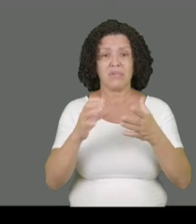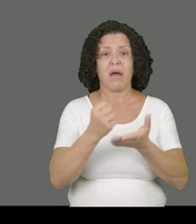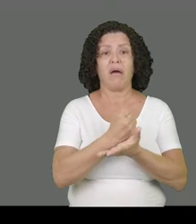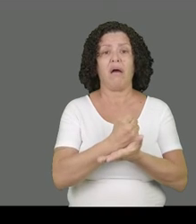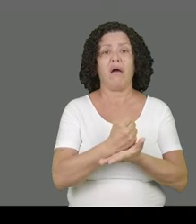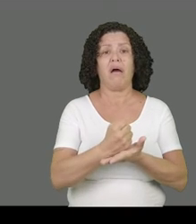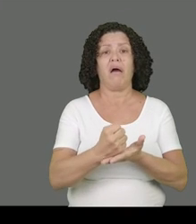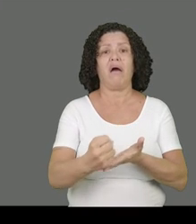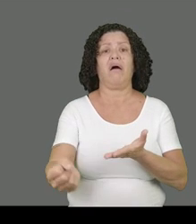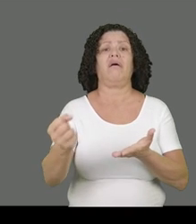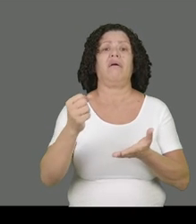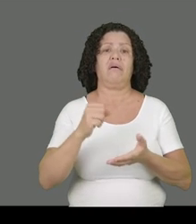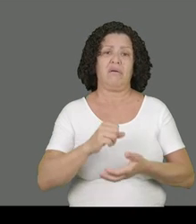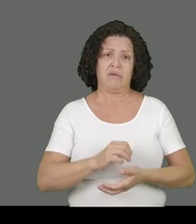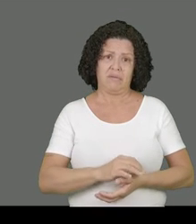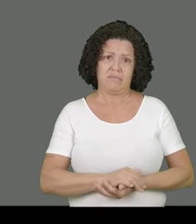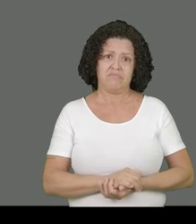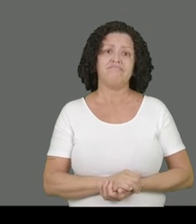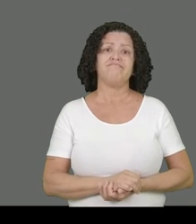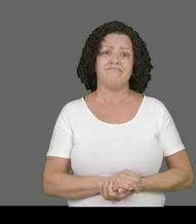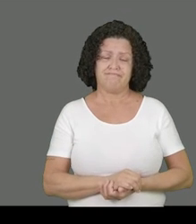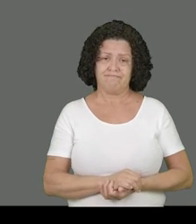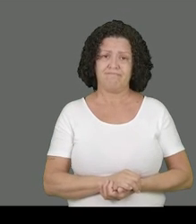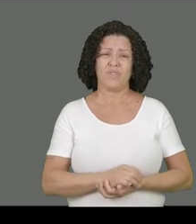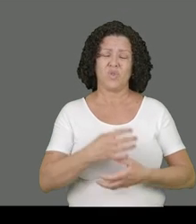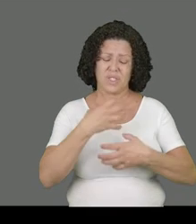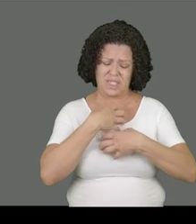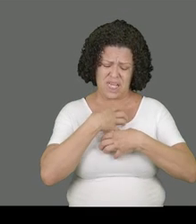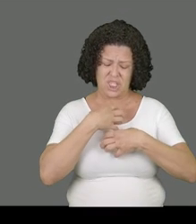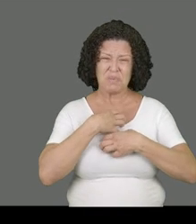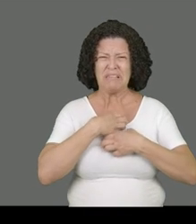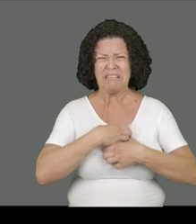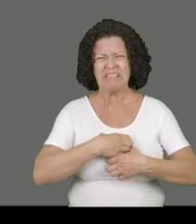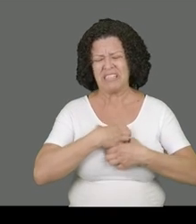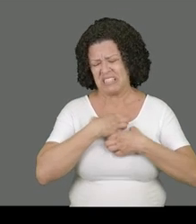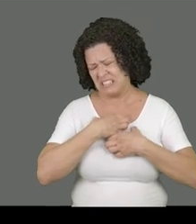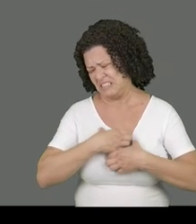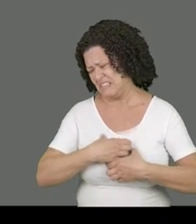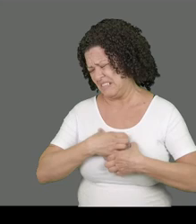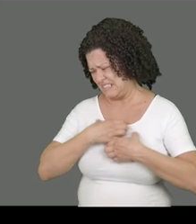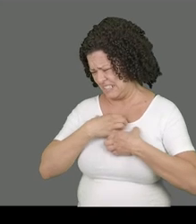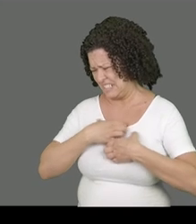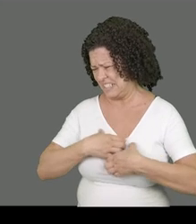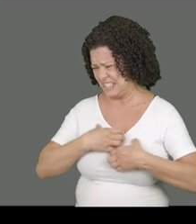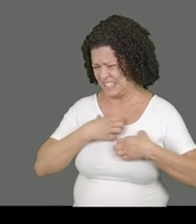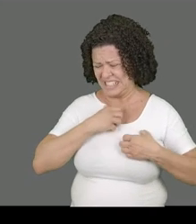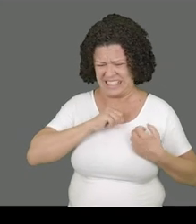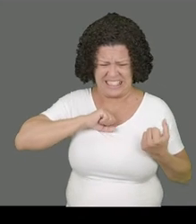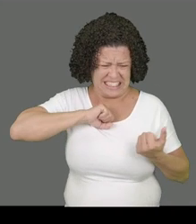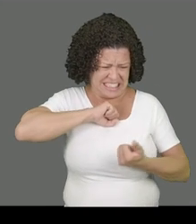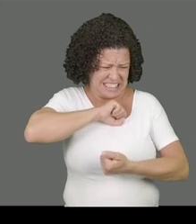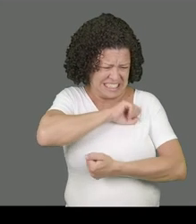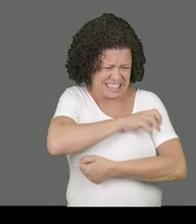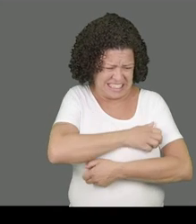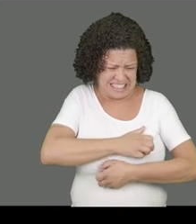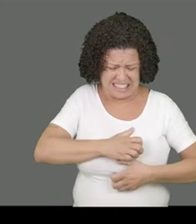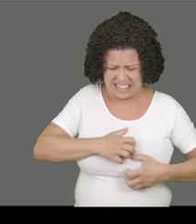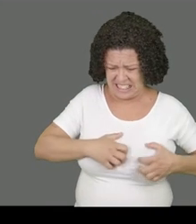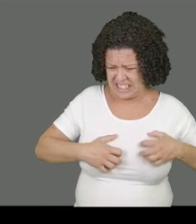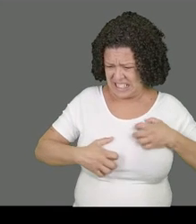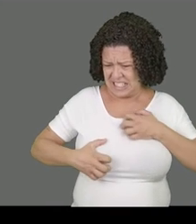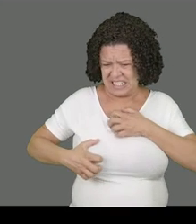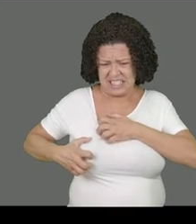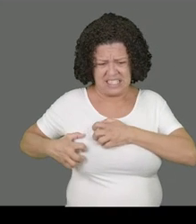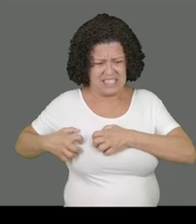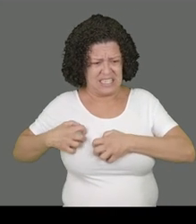percebe, a gente já está se deixando envolver com sentimentos de raiva, de